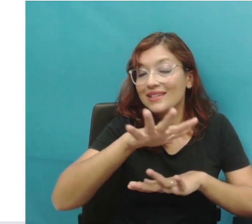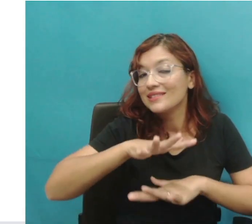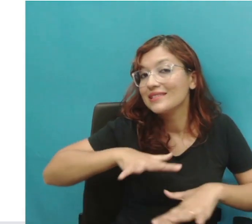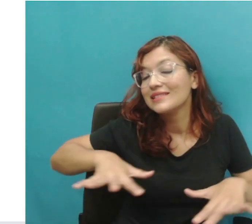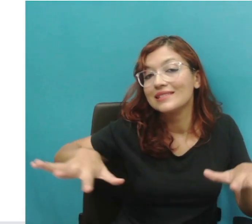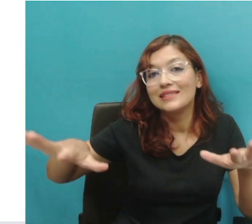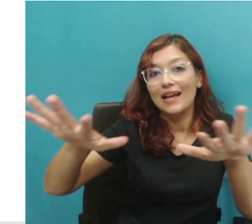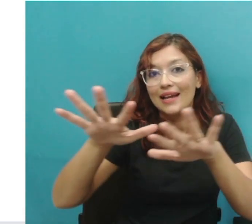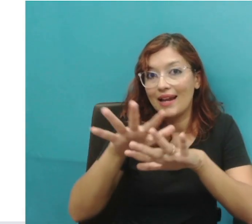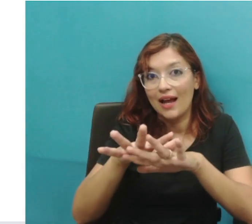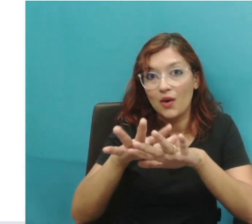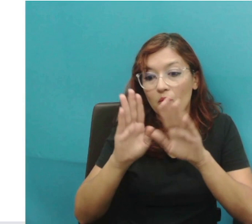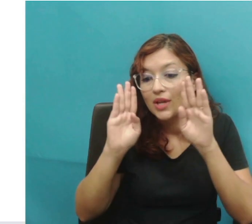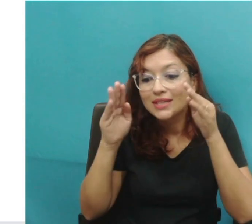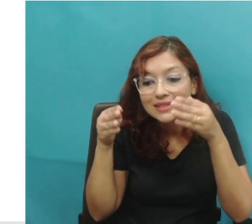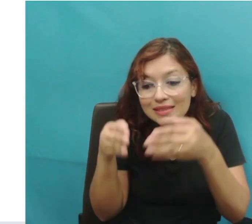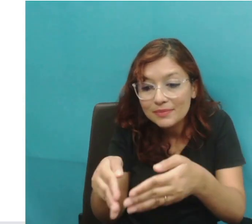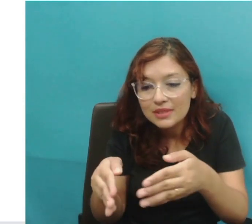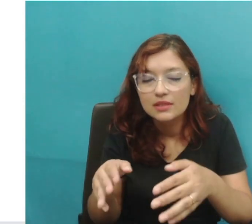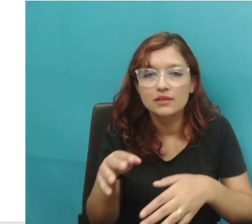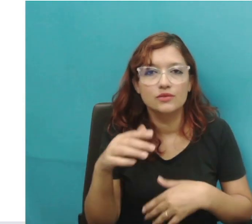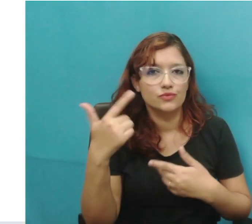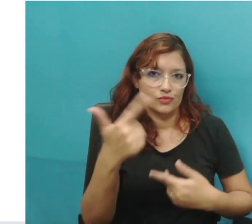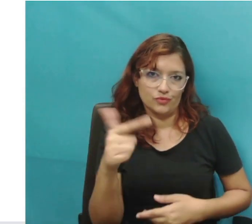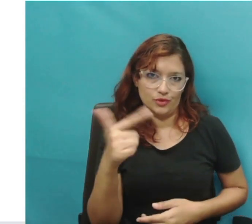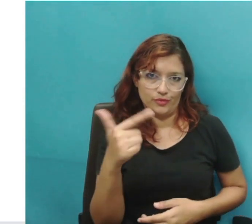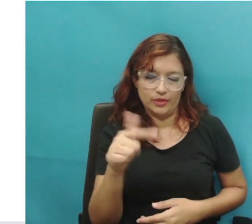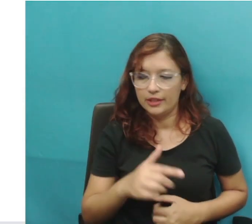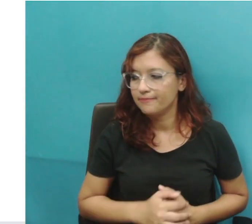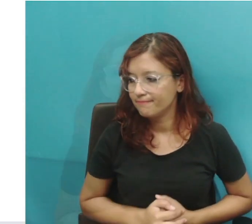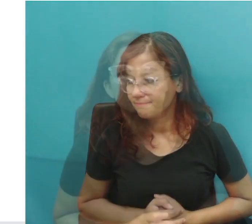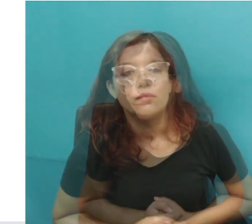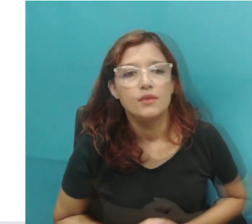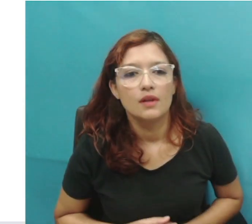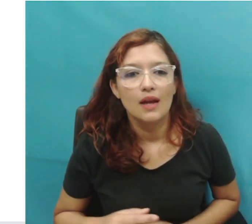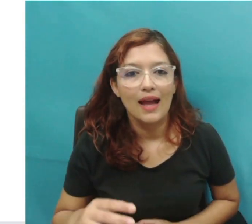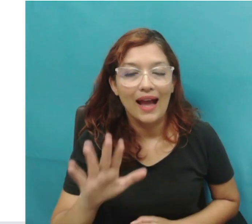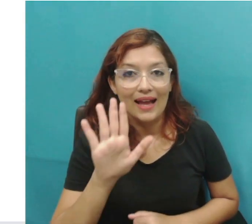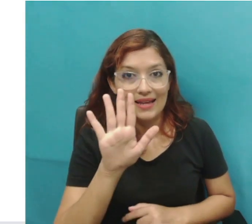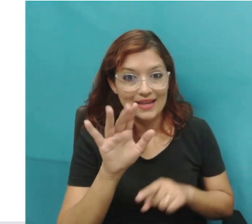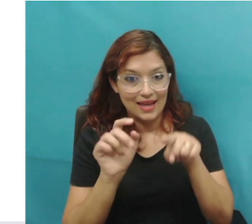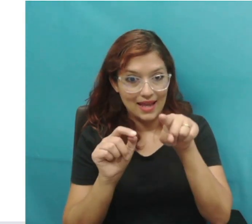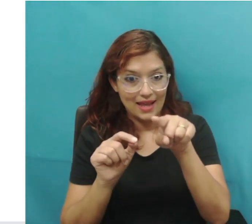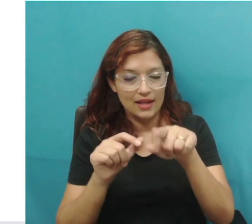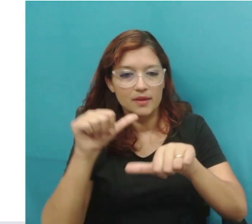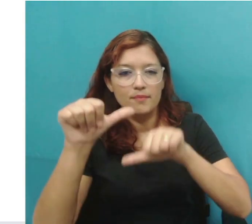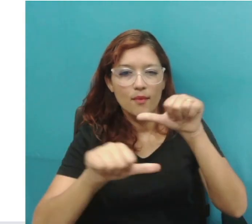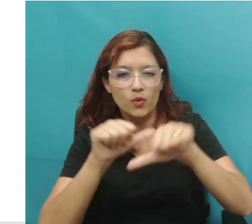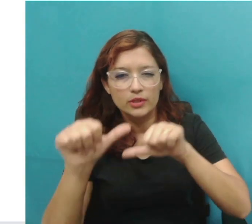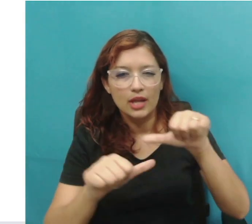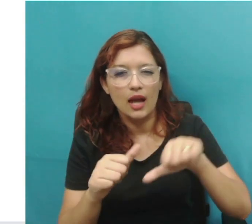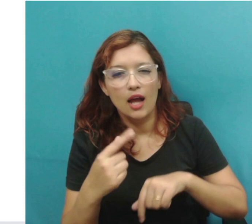esses outros, eles têm um sentido geral. Ele não é específico.